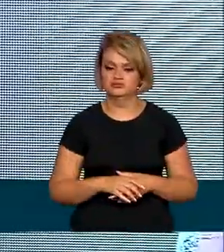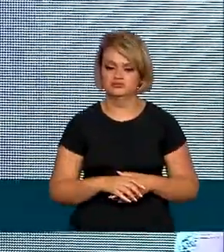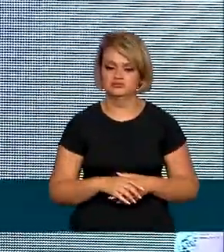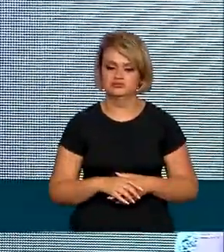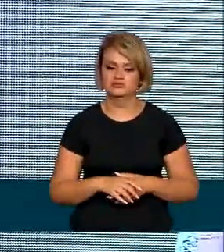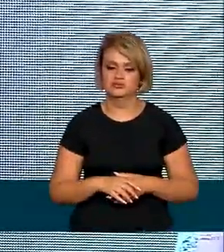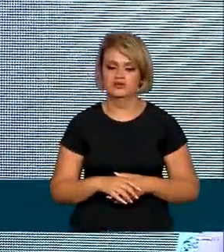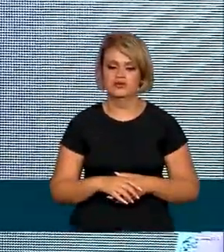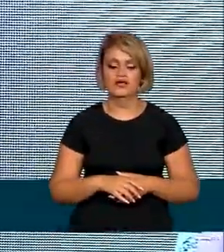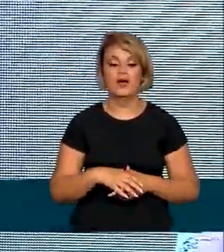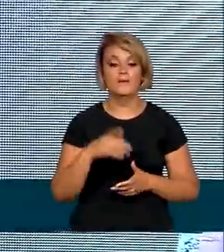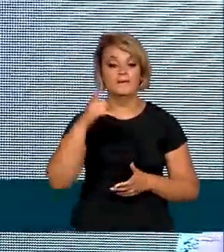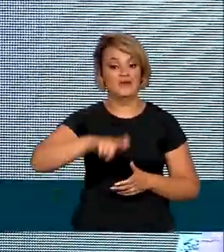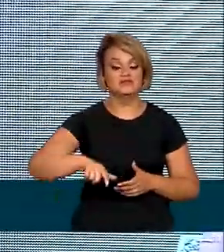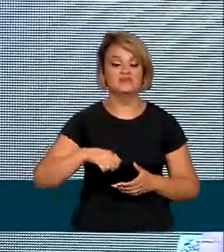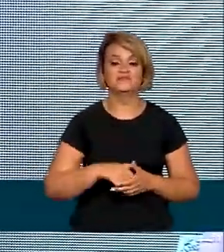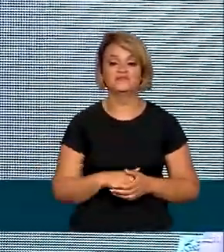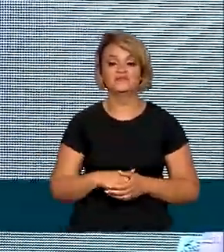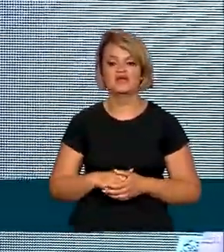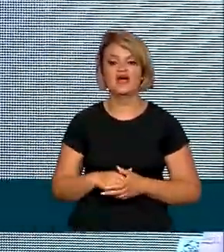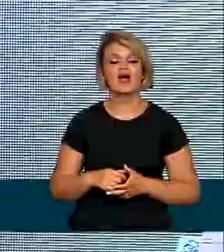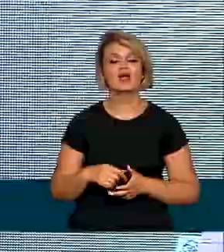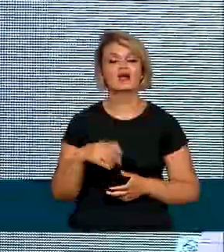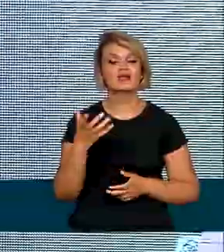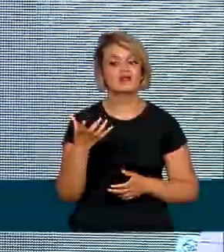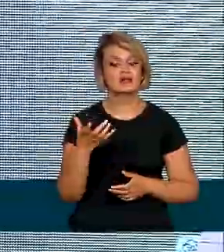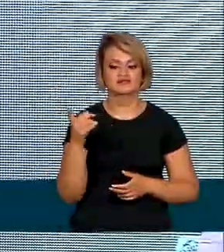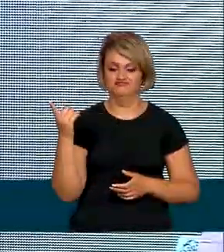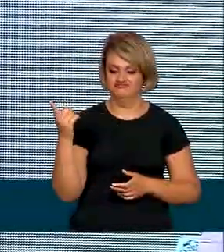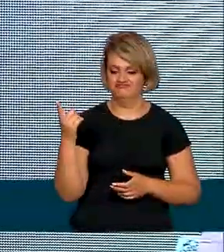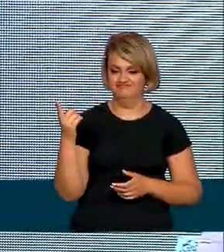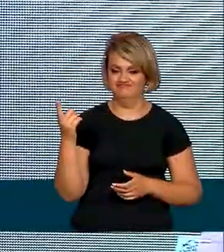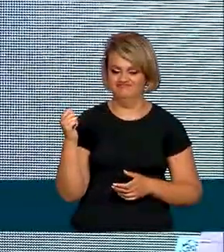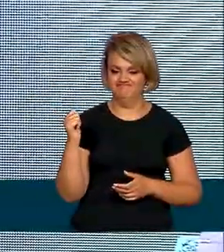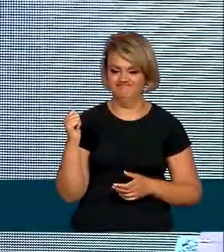do outro lado nós estamos buscando também Ministro